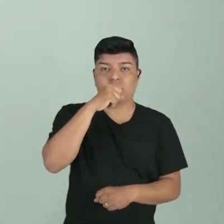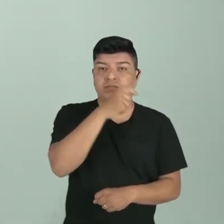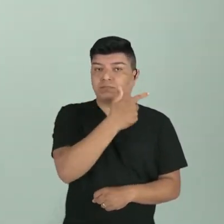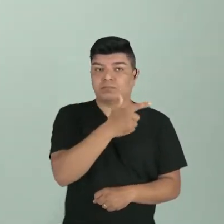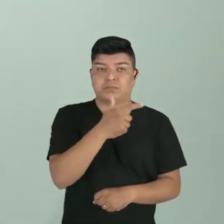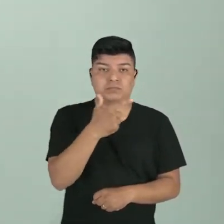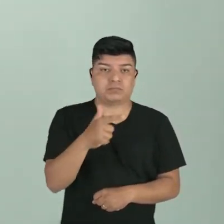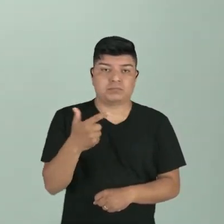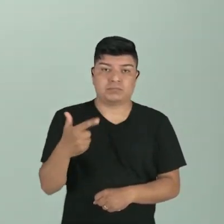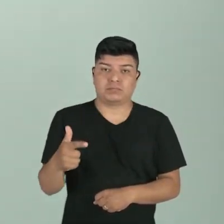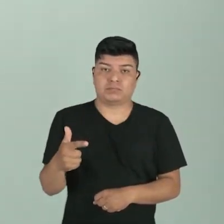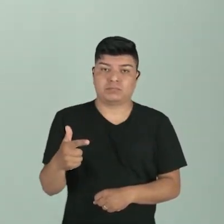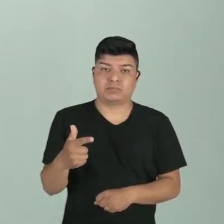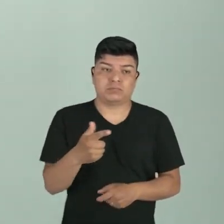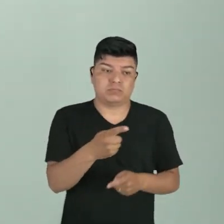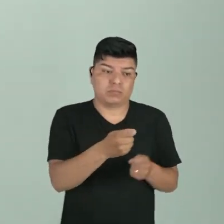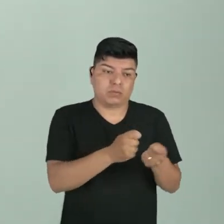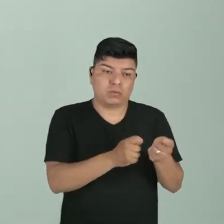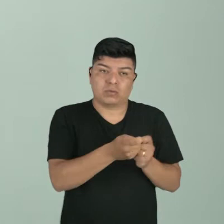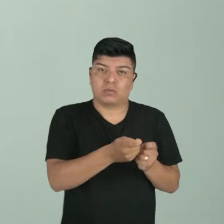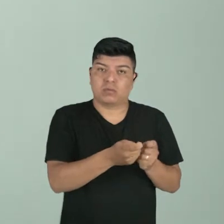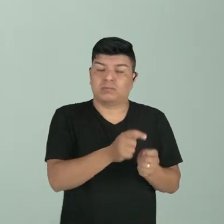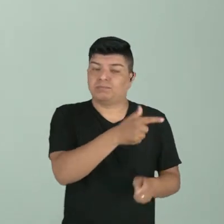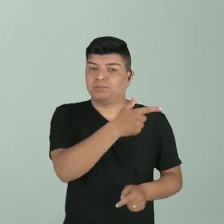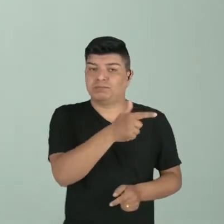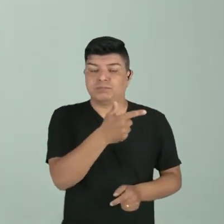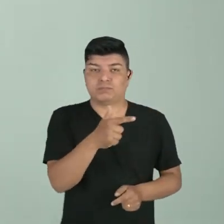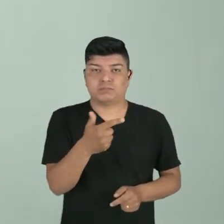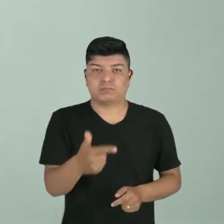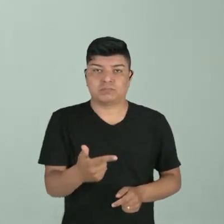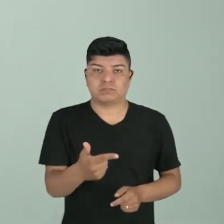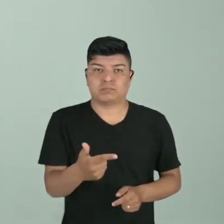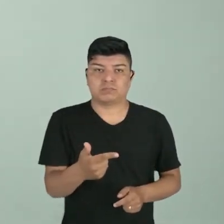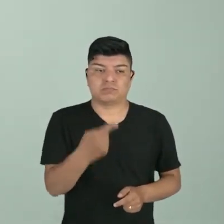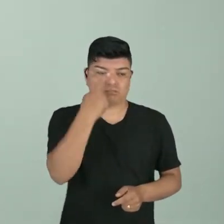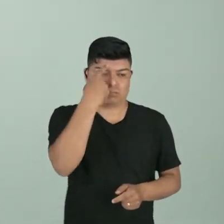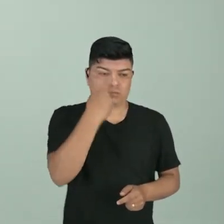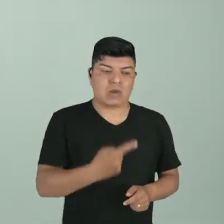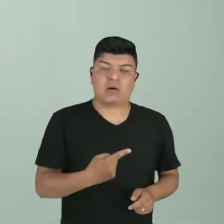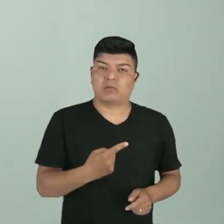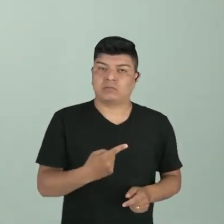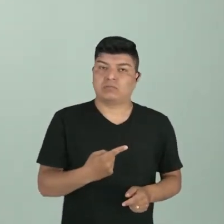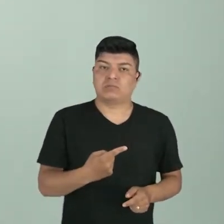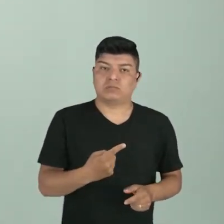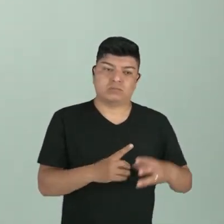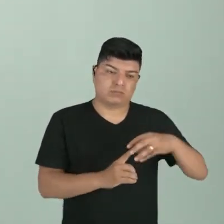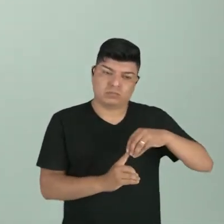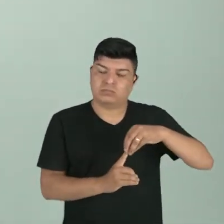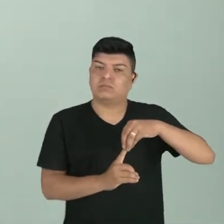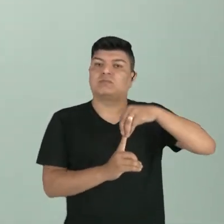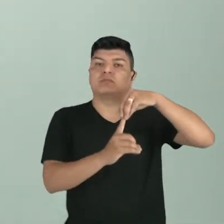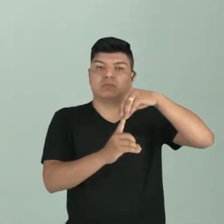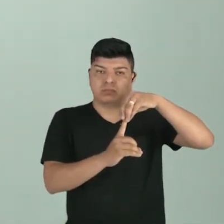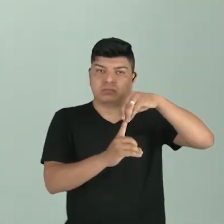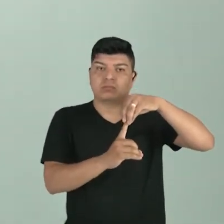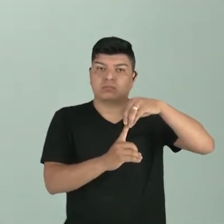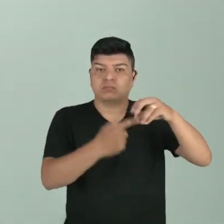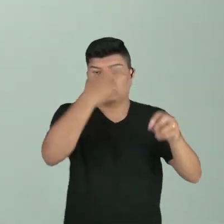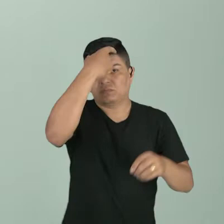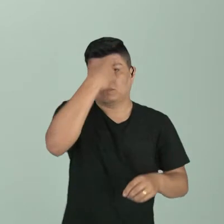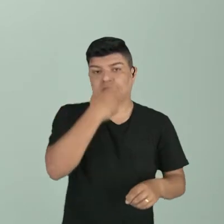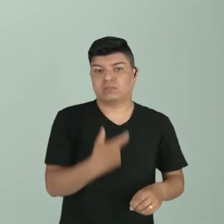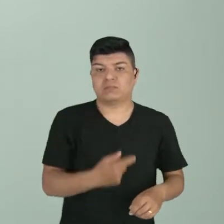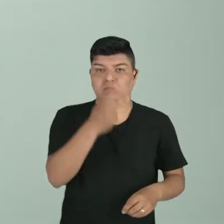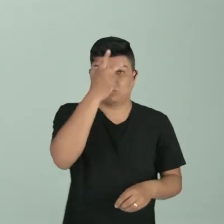não tínhamos um gerenciamento, nós não tínhamos uma autoridade centralizada na figura de